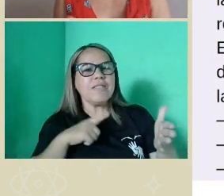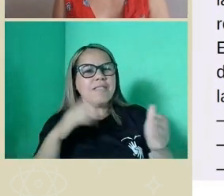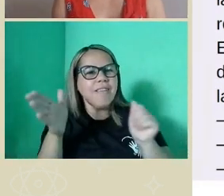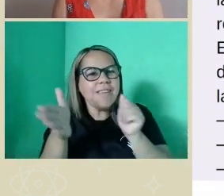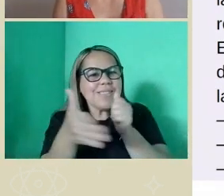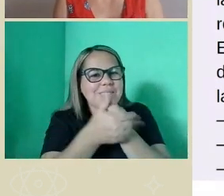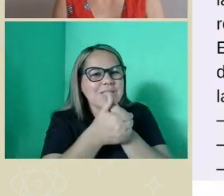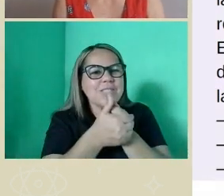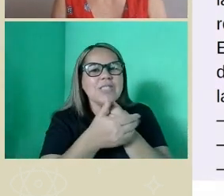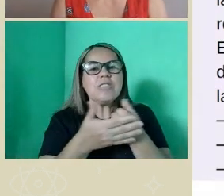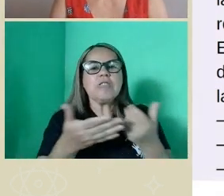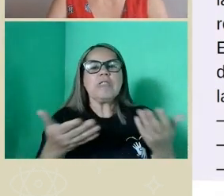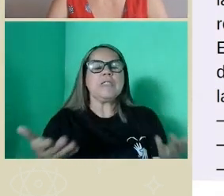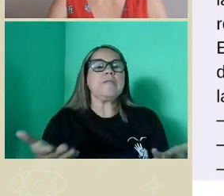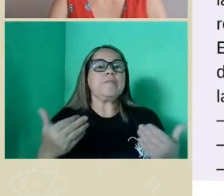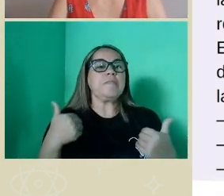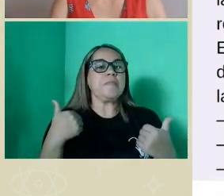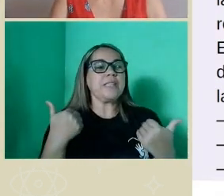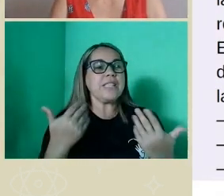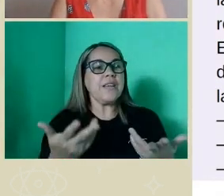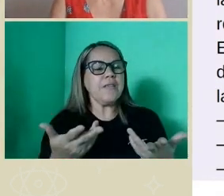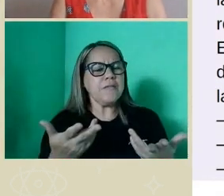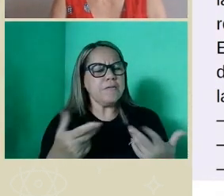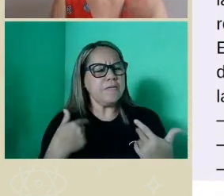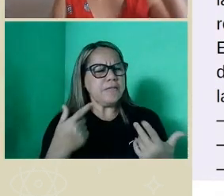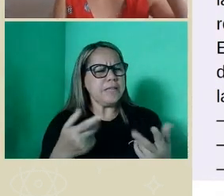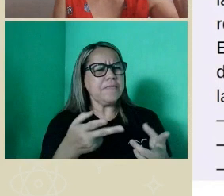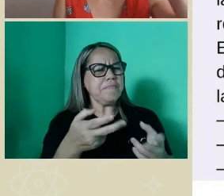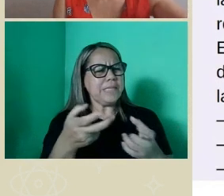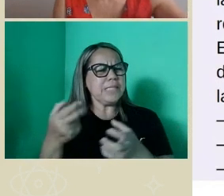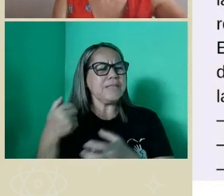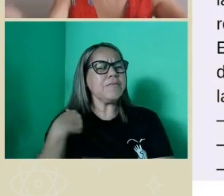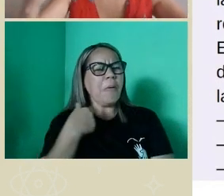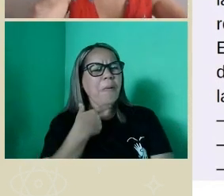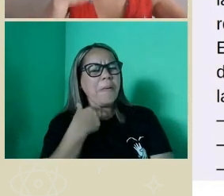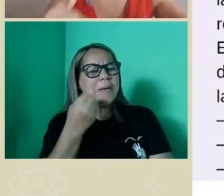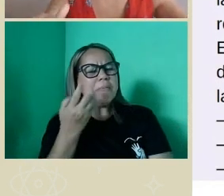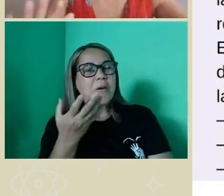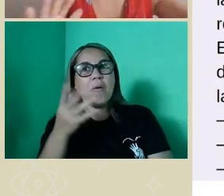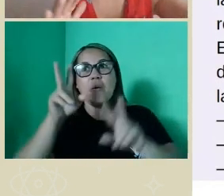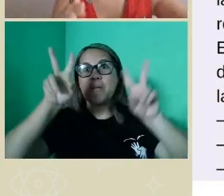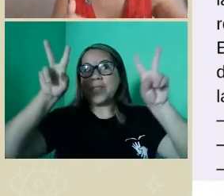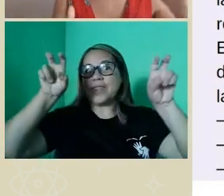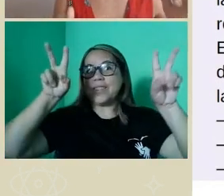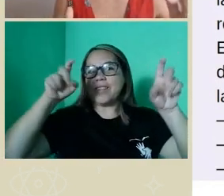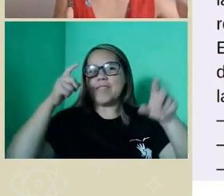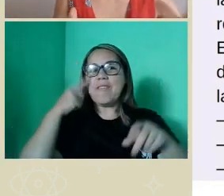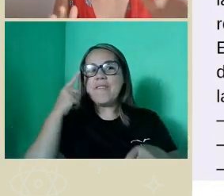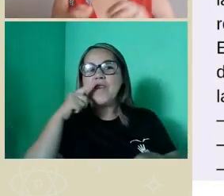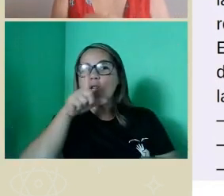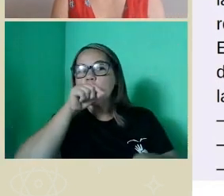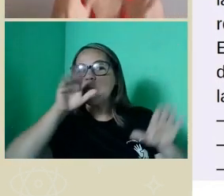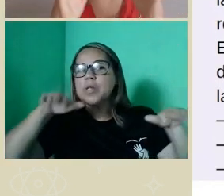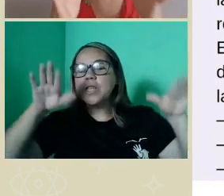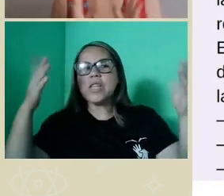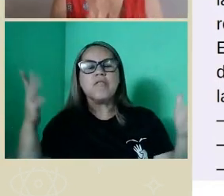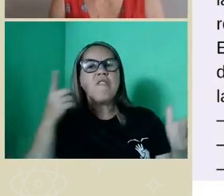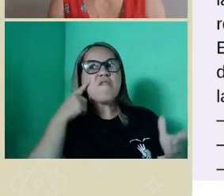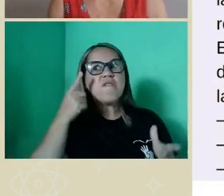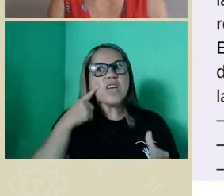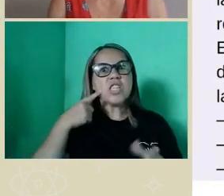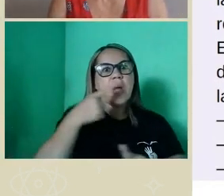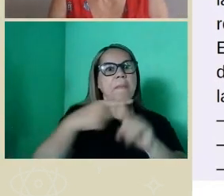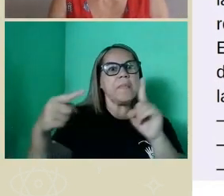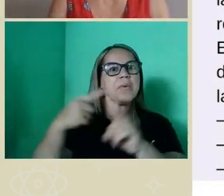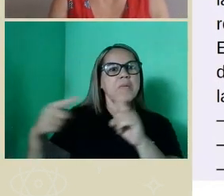então veja que interessante veja o título e veja o pássaro e veja a proibição isso é o